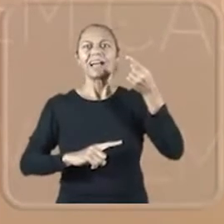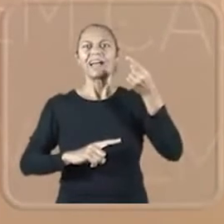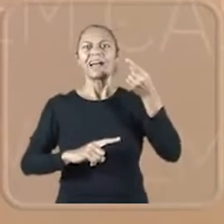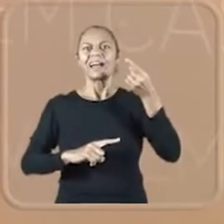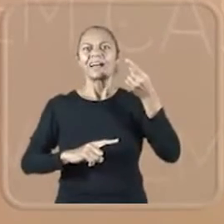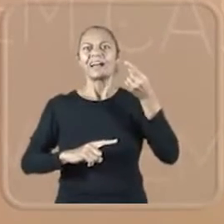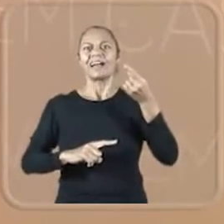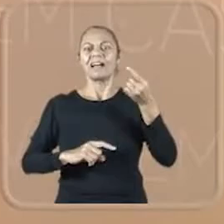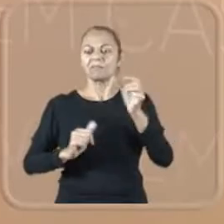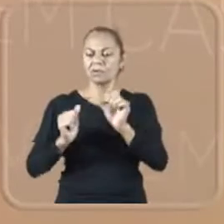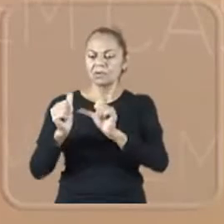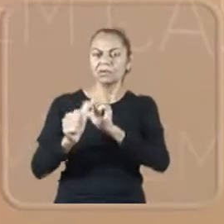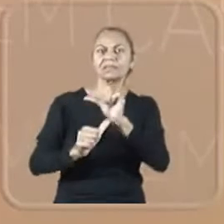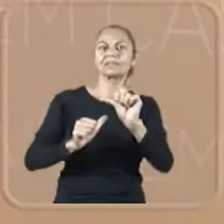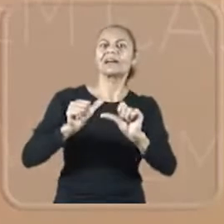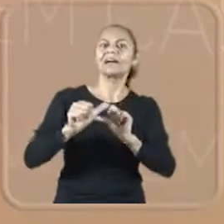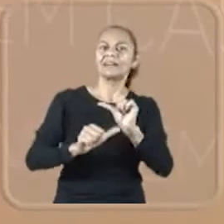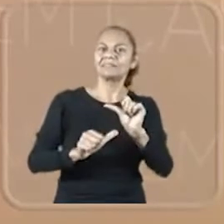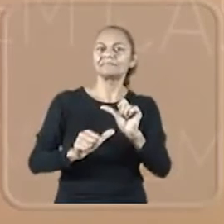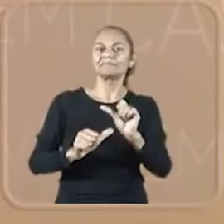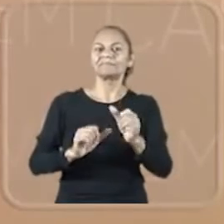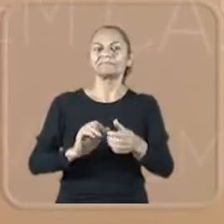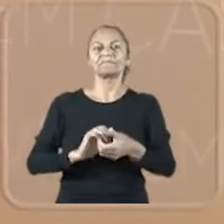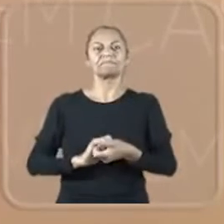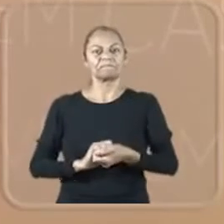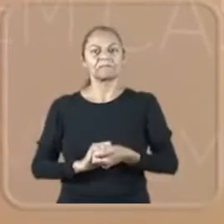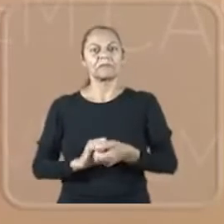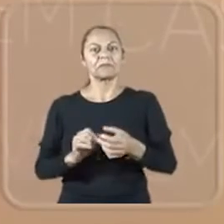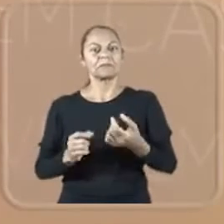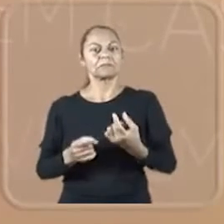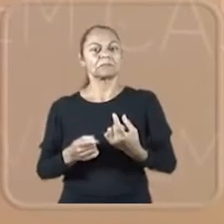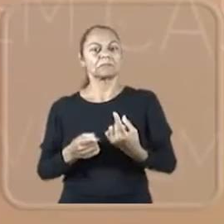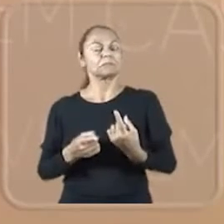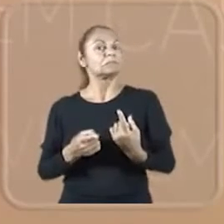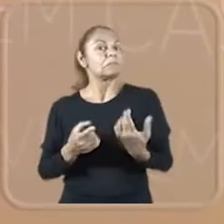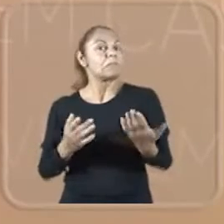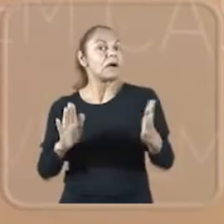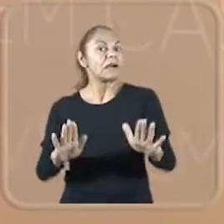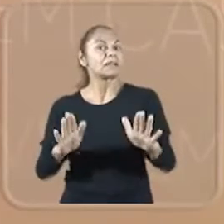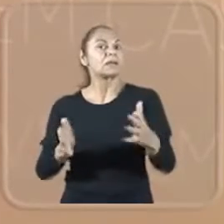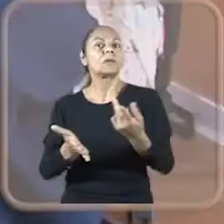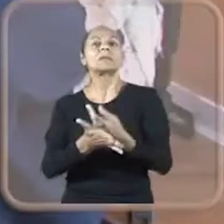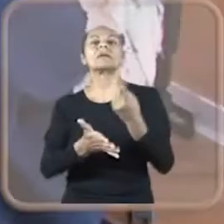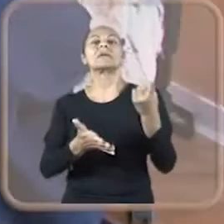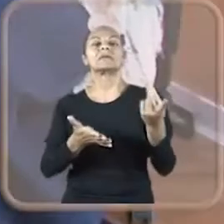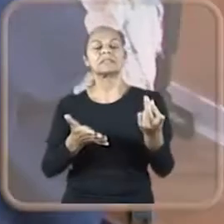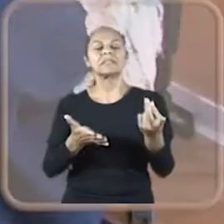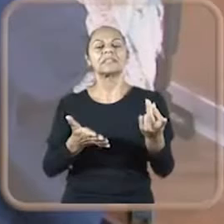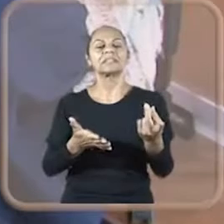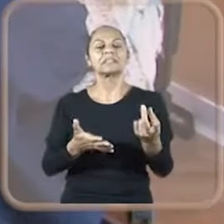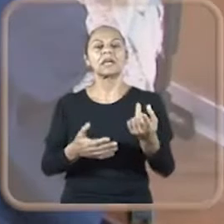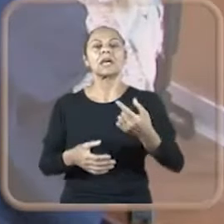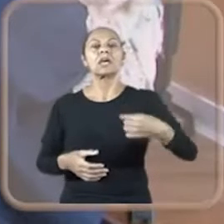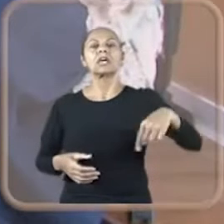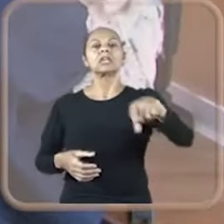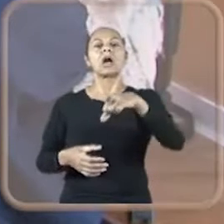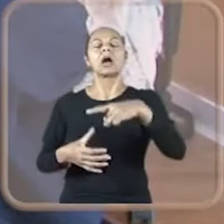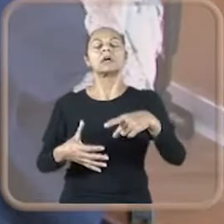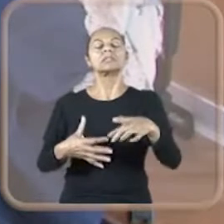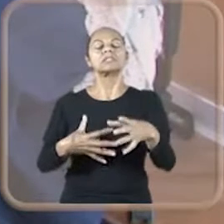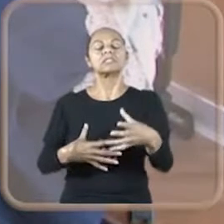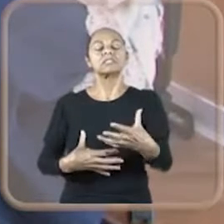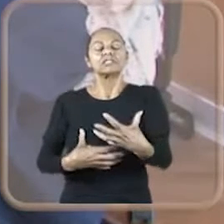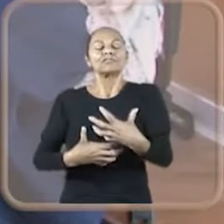eu simplesmente homologo se eles forem legais, porque se forem contra a lei, eu não posso homologar. Mas como acontece? A gente